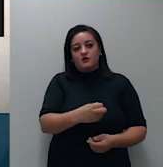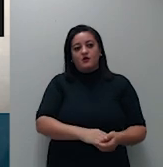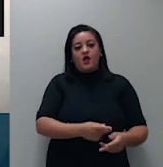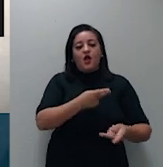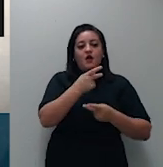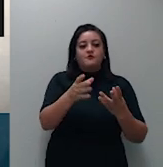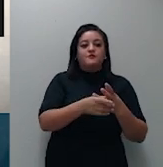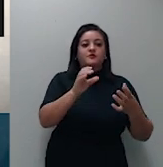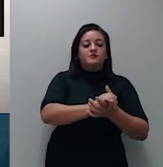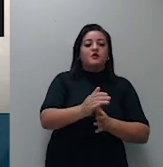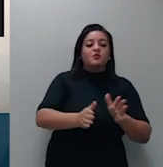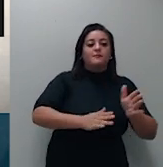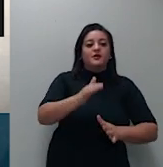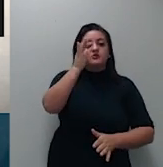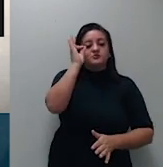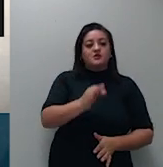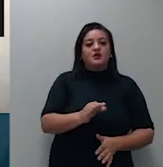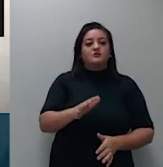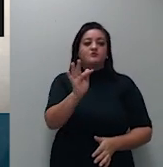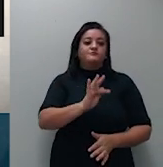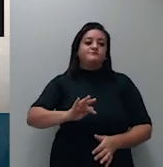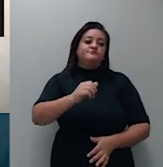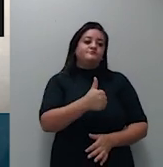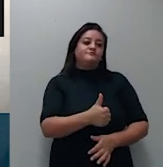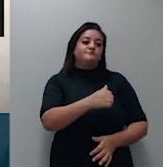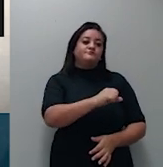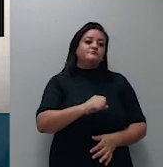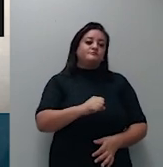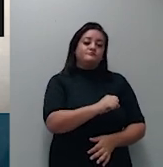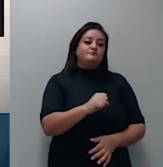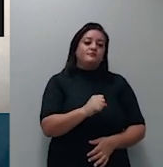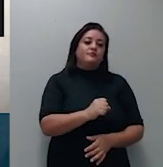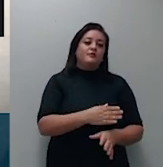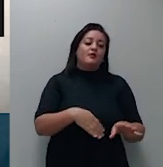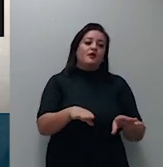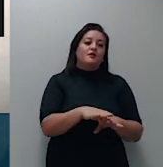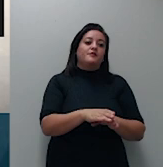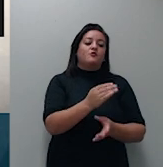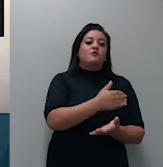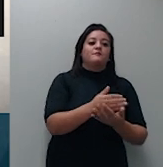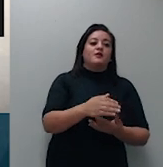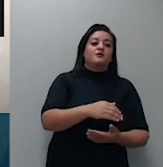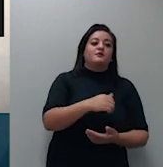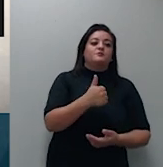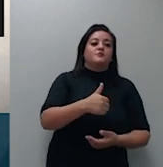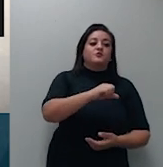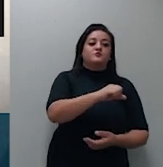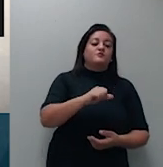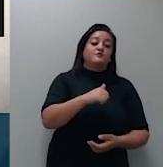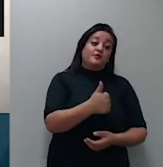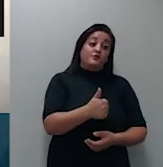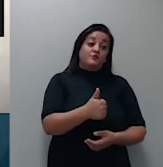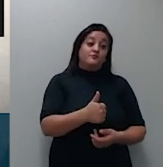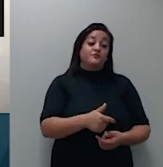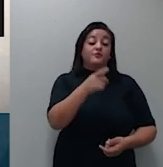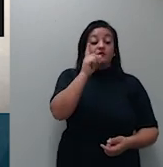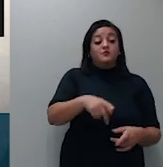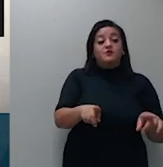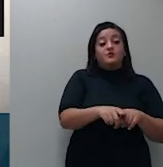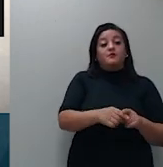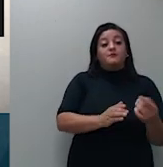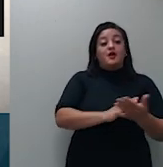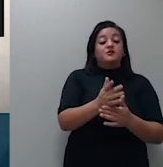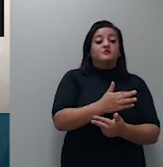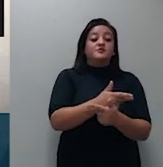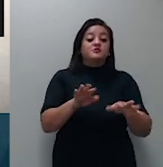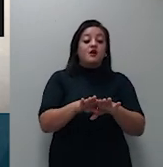reconheceu a desunião no período compreendido entre fevereiro de 1968 e o início de 1991 e